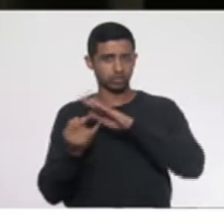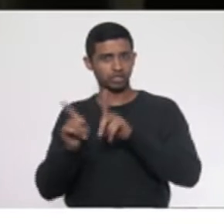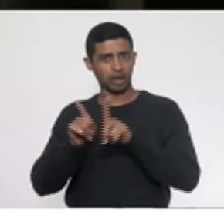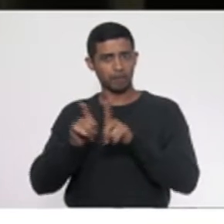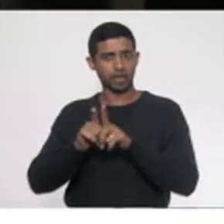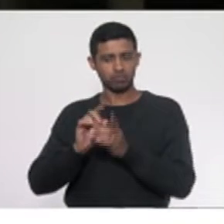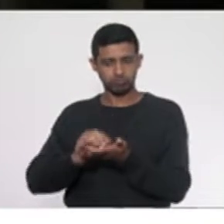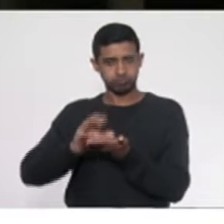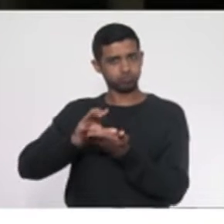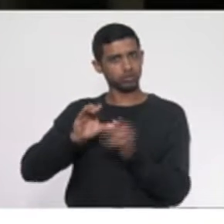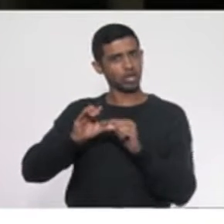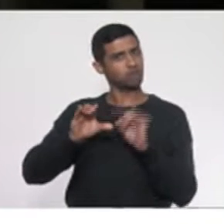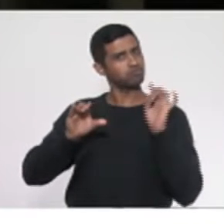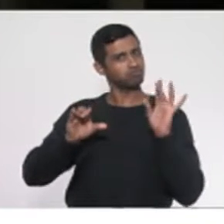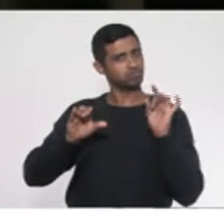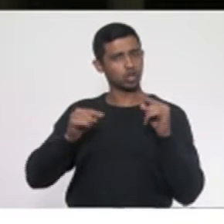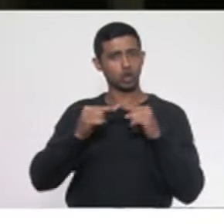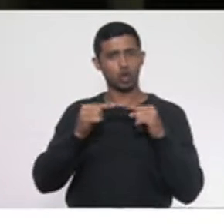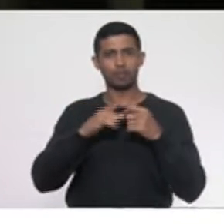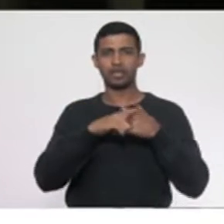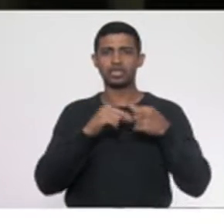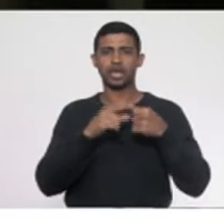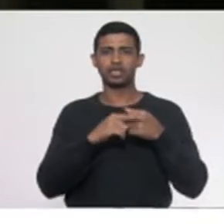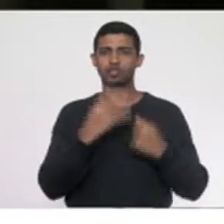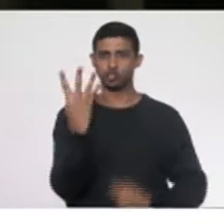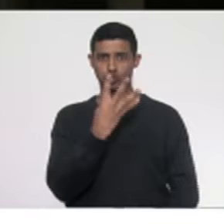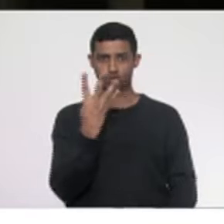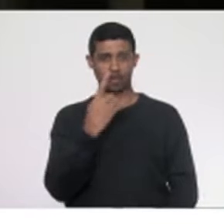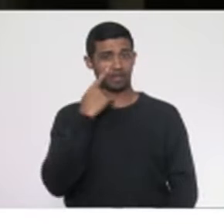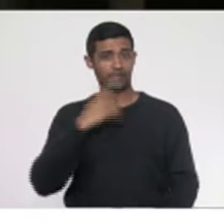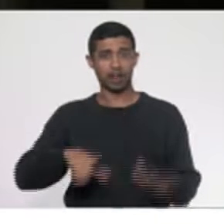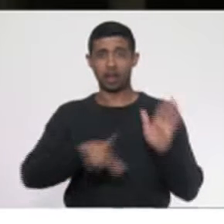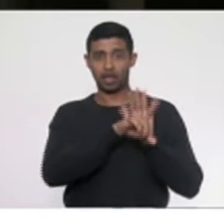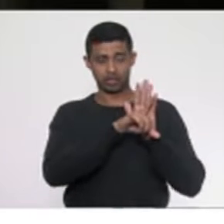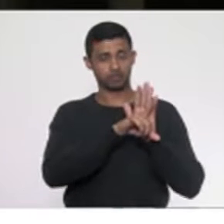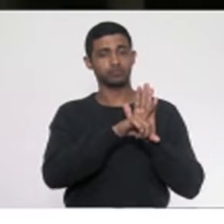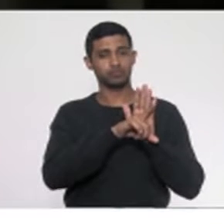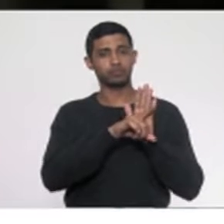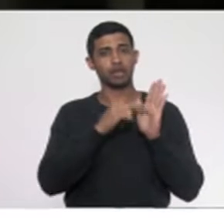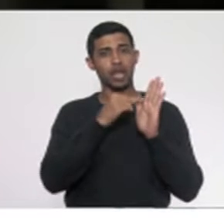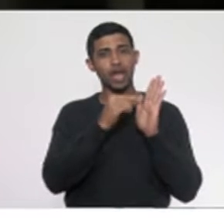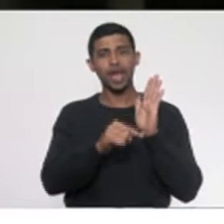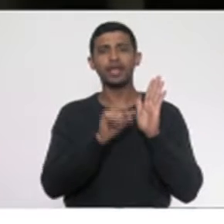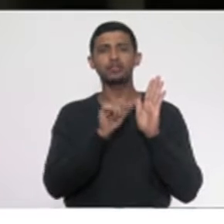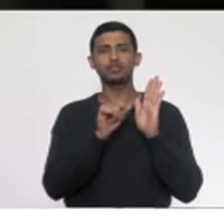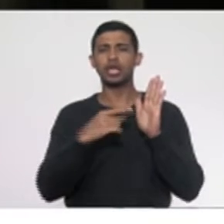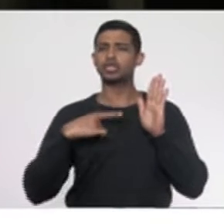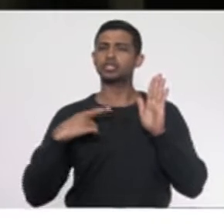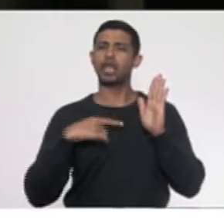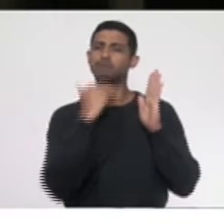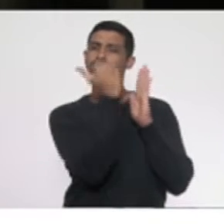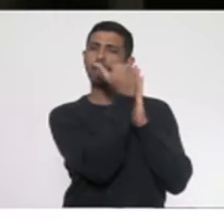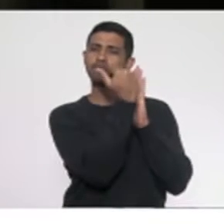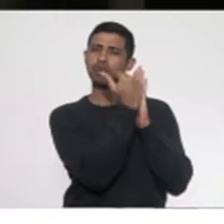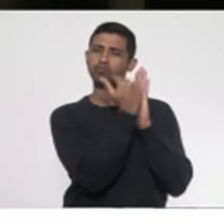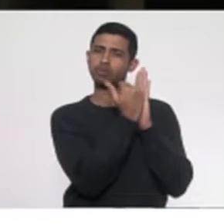especiais a que se refere o artigo 4º desta lei serão programadas para